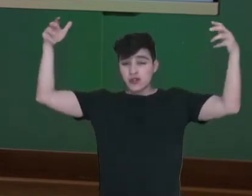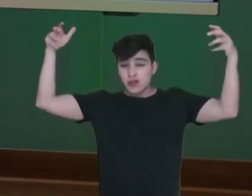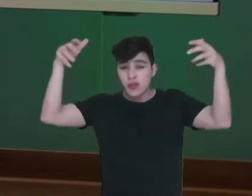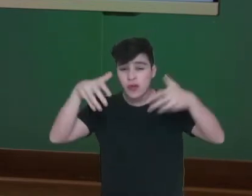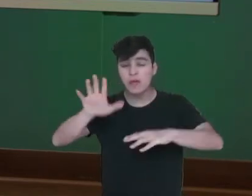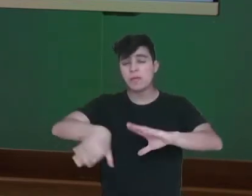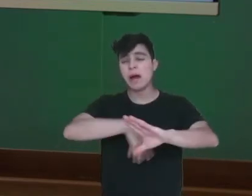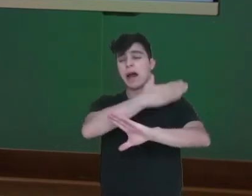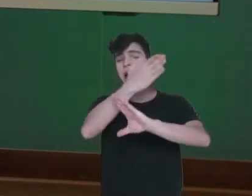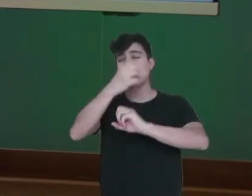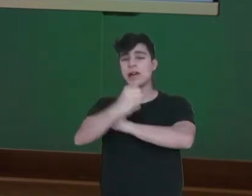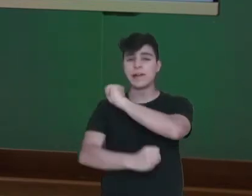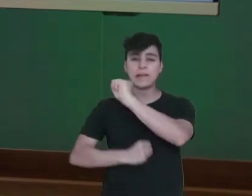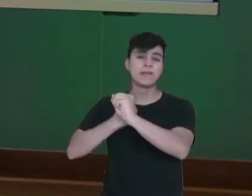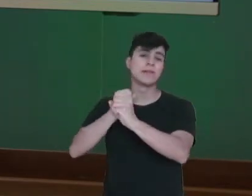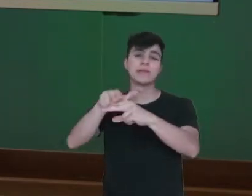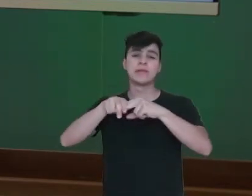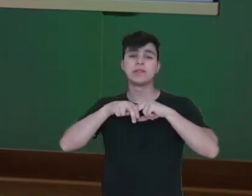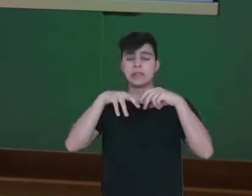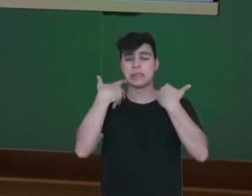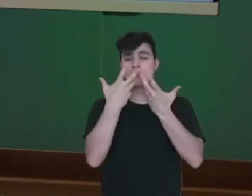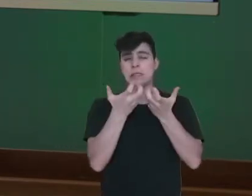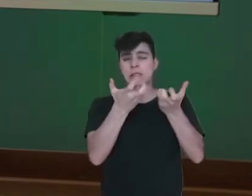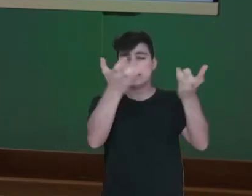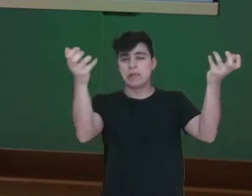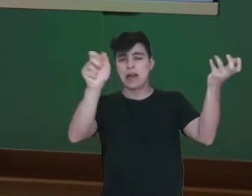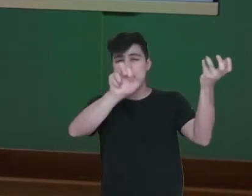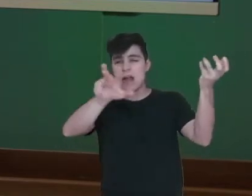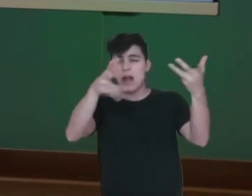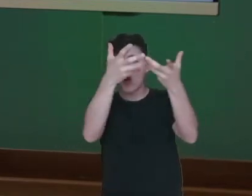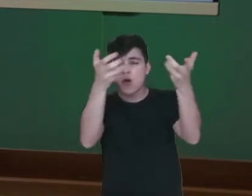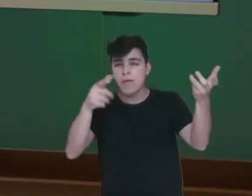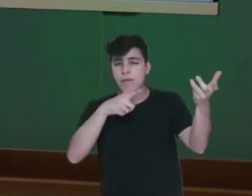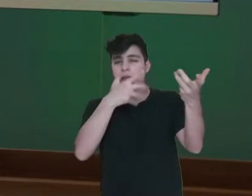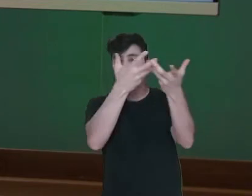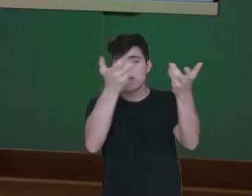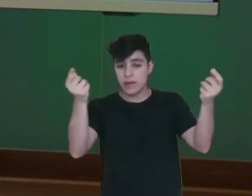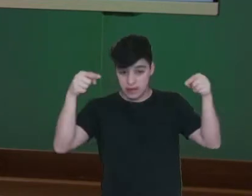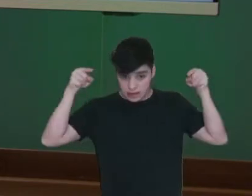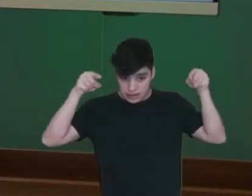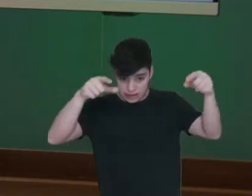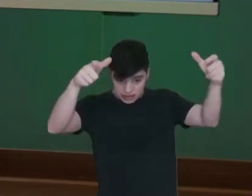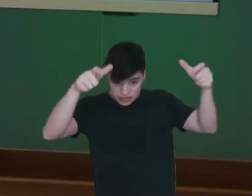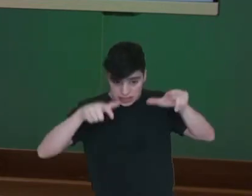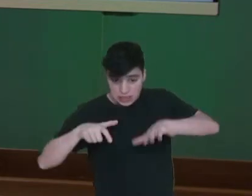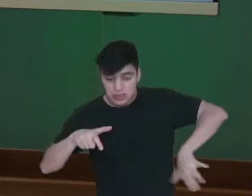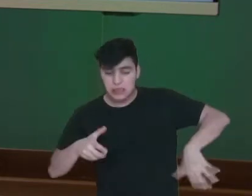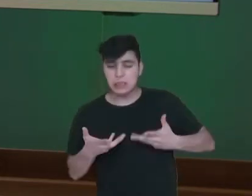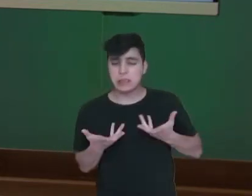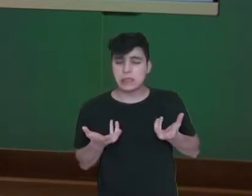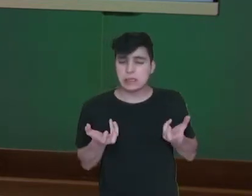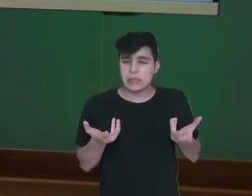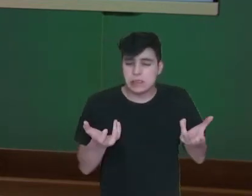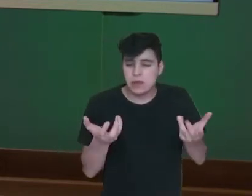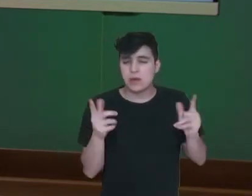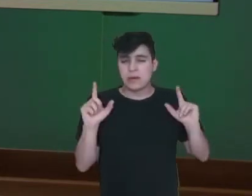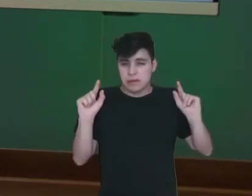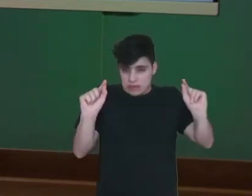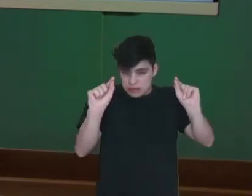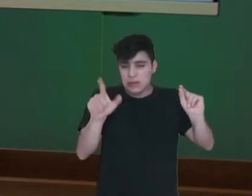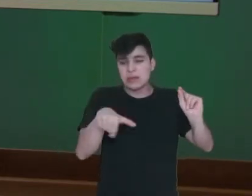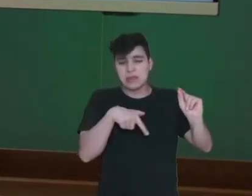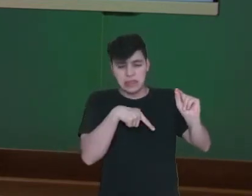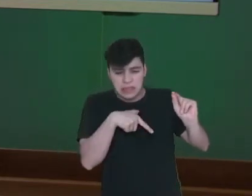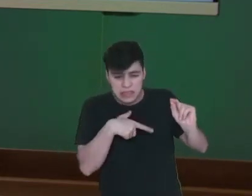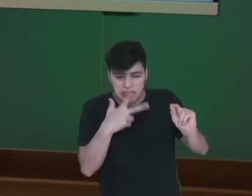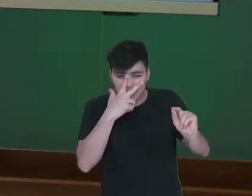durante o ano todo em função da alta umidade do ar. É uma região bastante úmida, então tem bastante